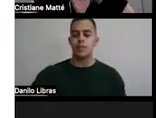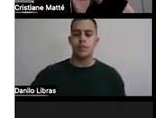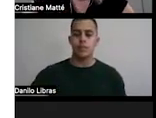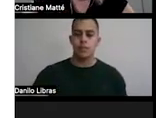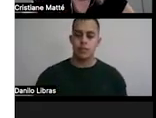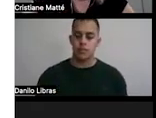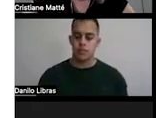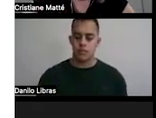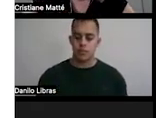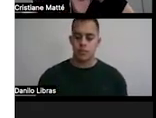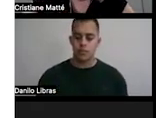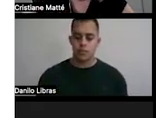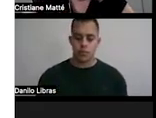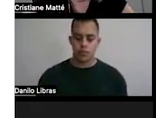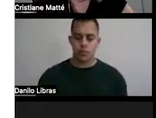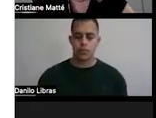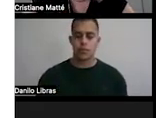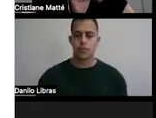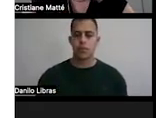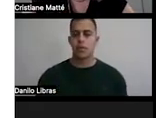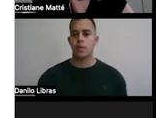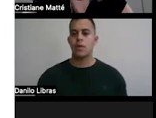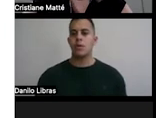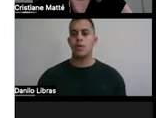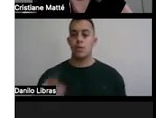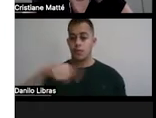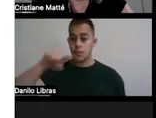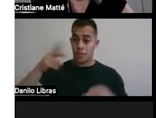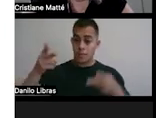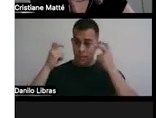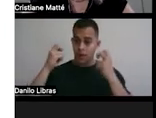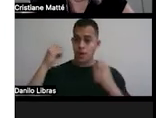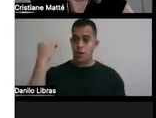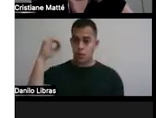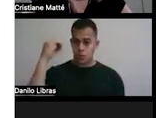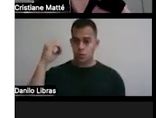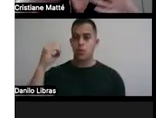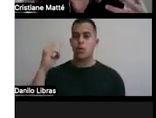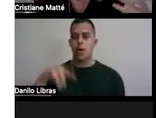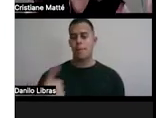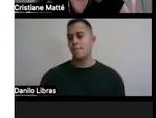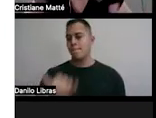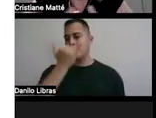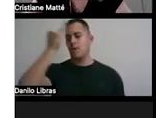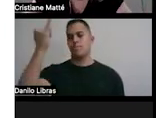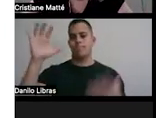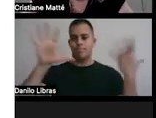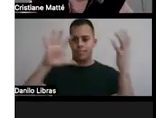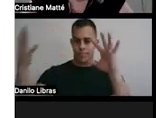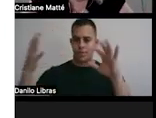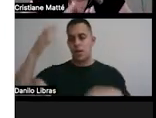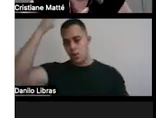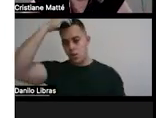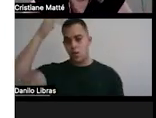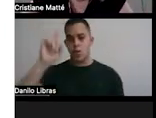acompanhando tudo que a gente está vivenciando aqui no Rio Grande do Sul nesse momento. É uma catástrofe climática, né? Causada por nós humanos